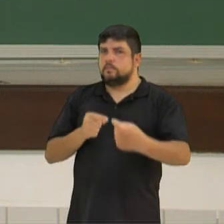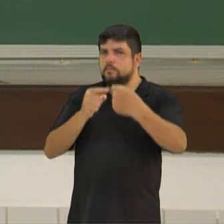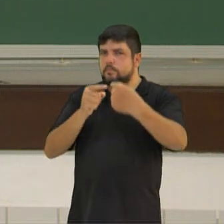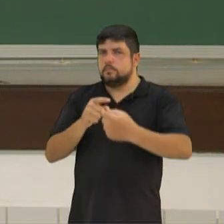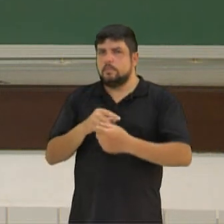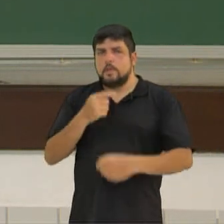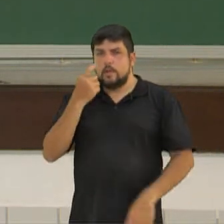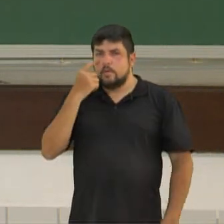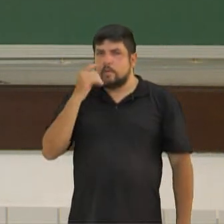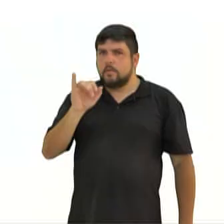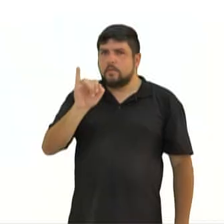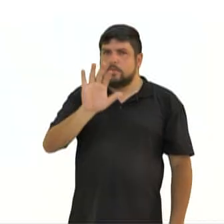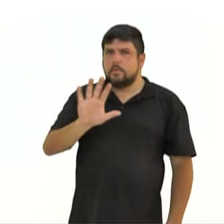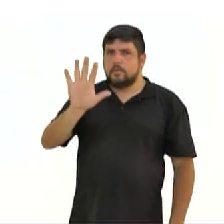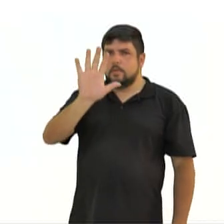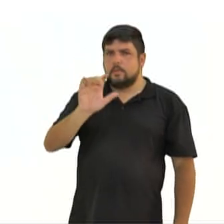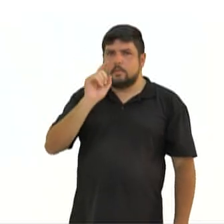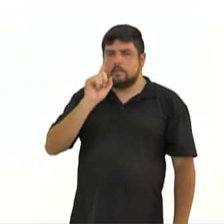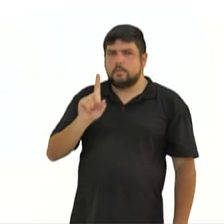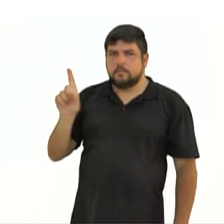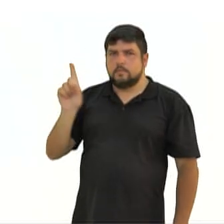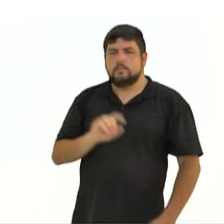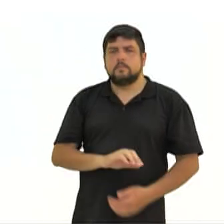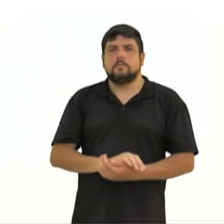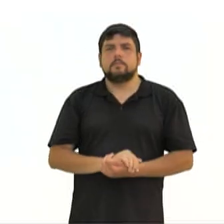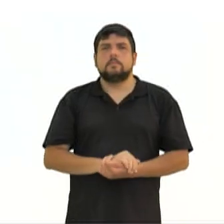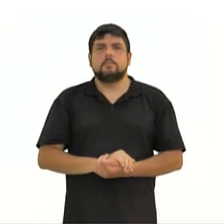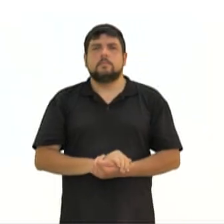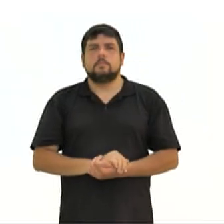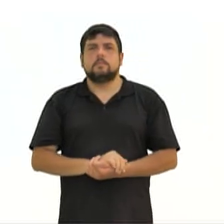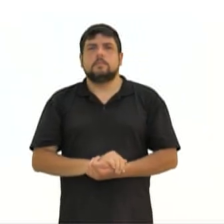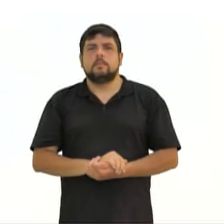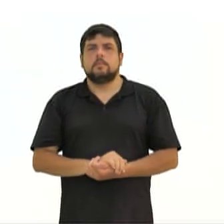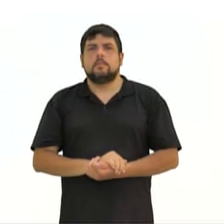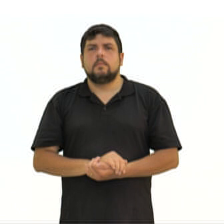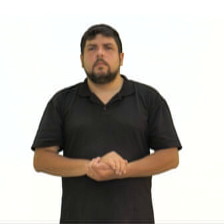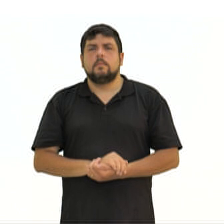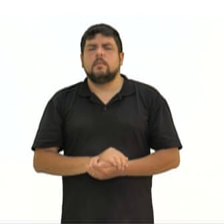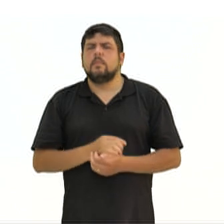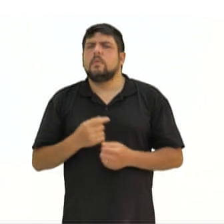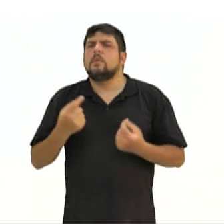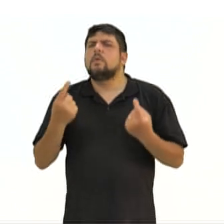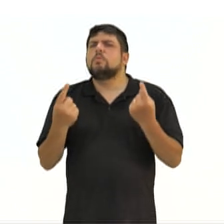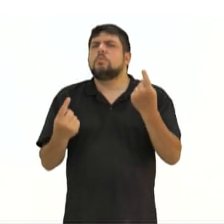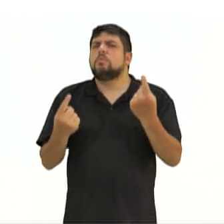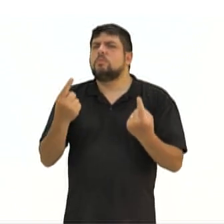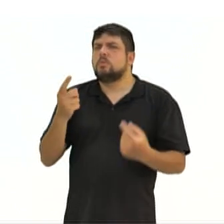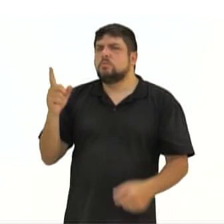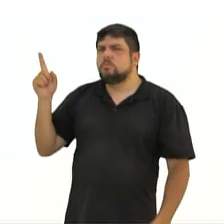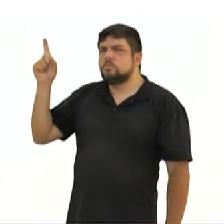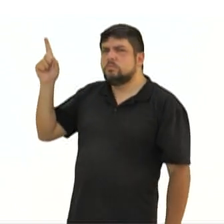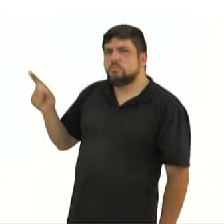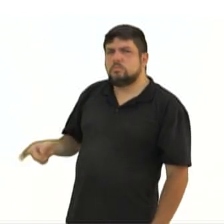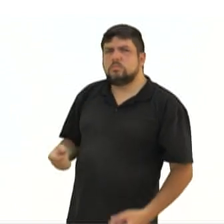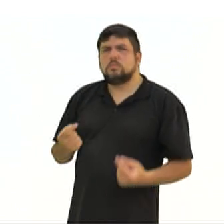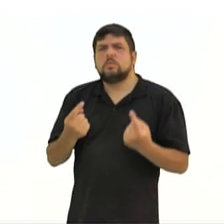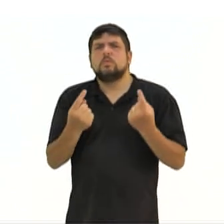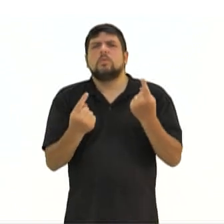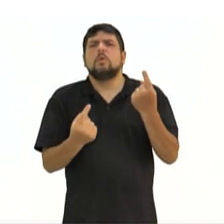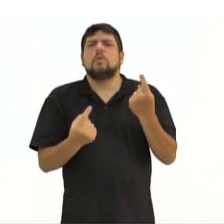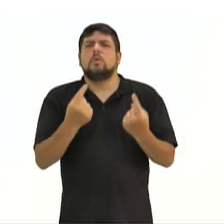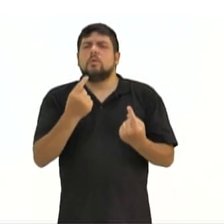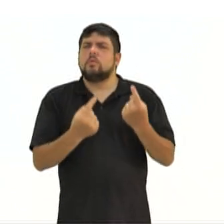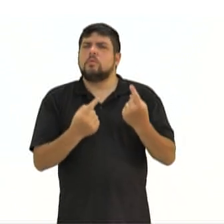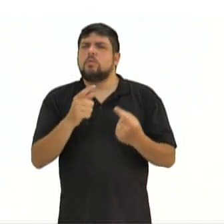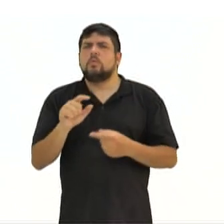nessas imagens, tá? Então temos aqui ilustrações. Qual dessas ilustrações que